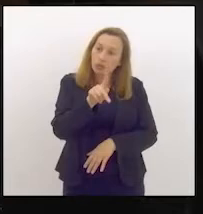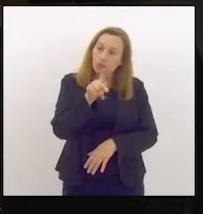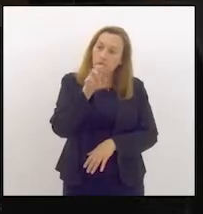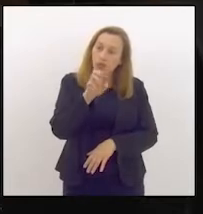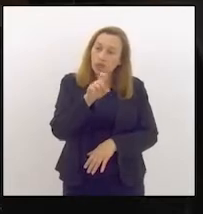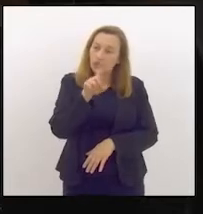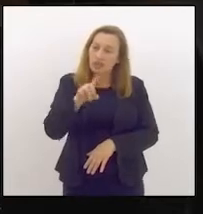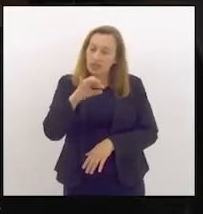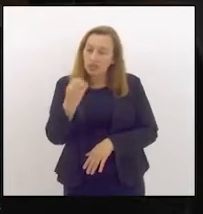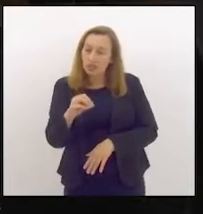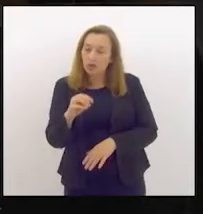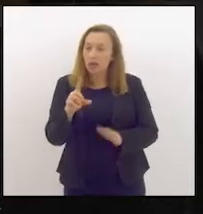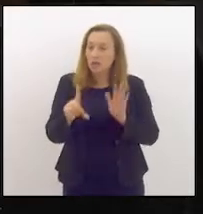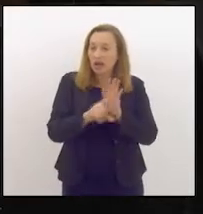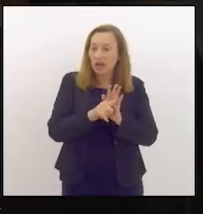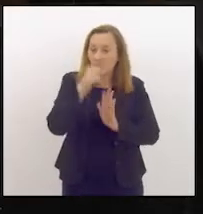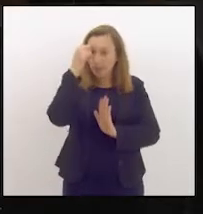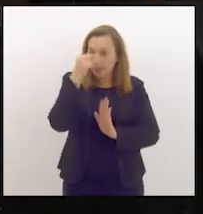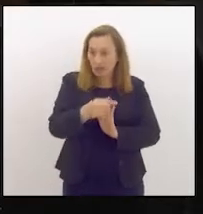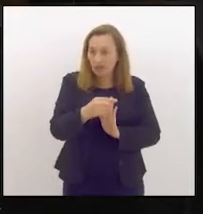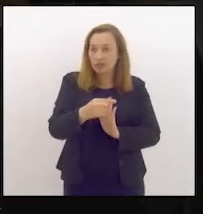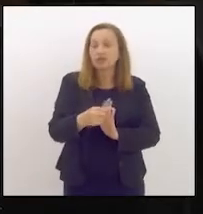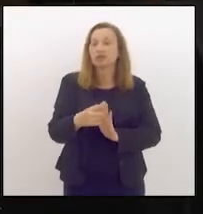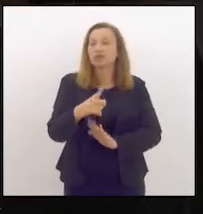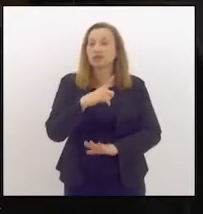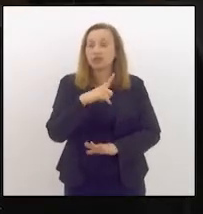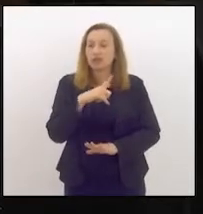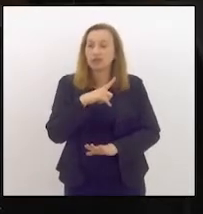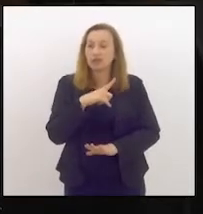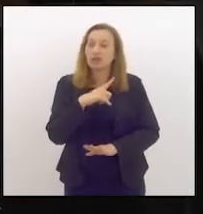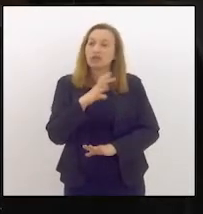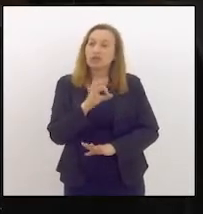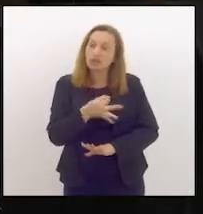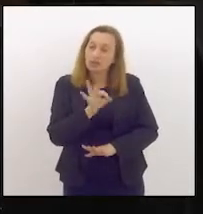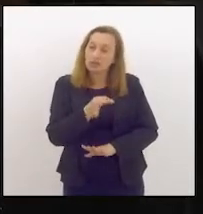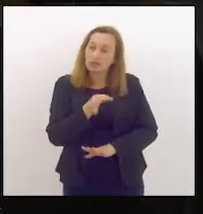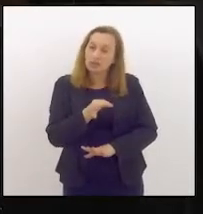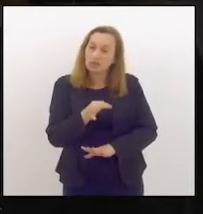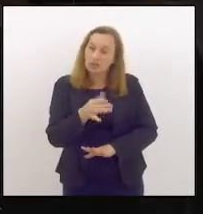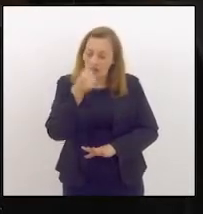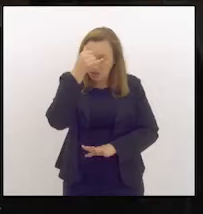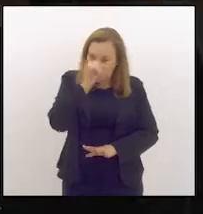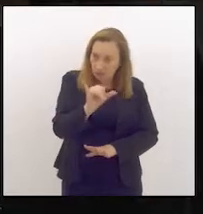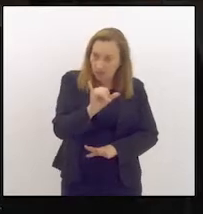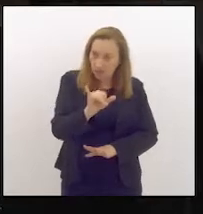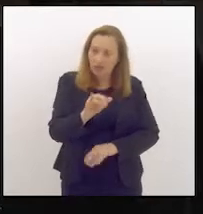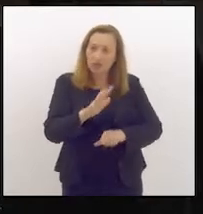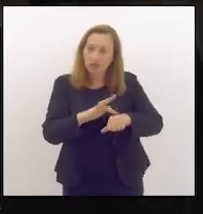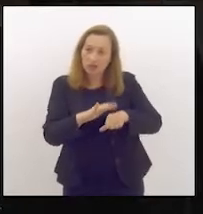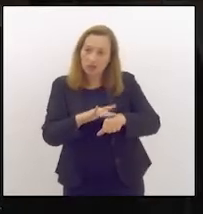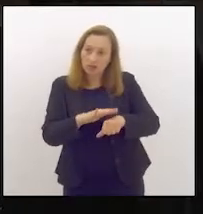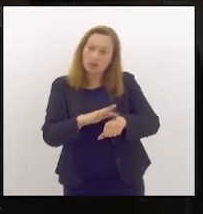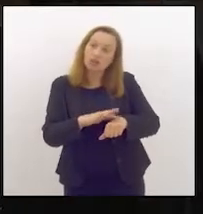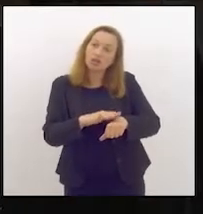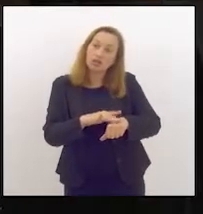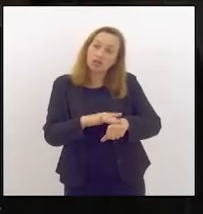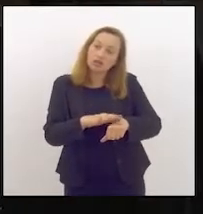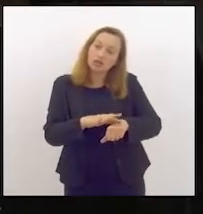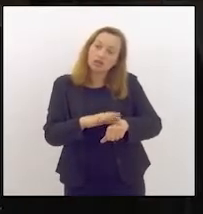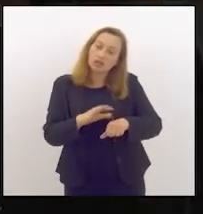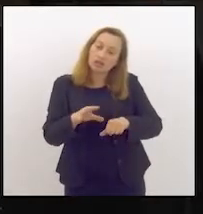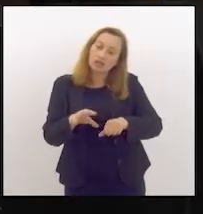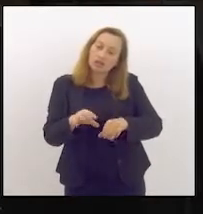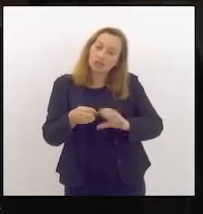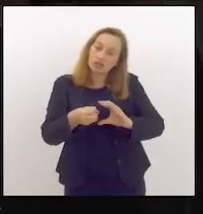como briga legislação brasileira elas teriam inclusive prevenido que essa doença tivesse aí